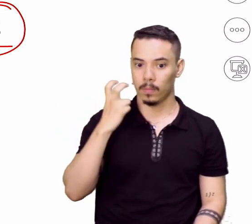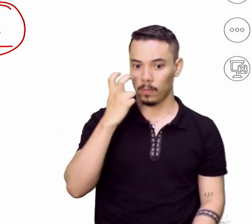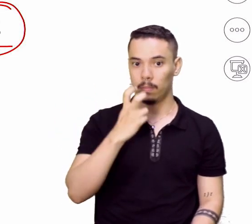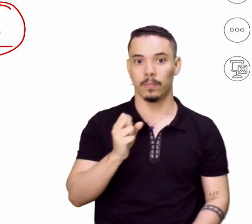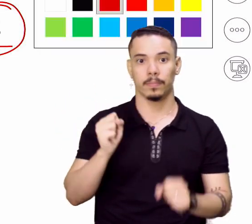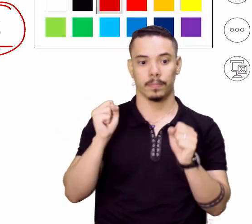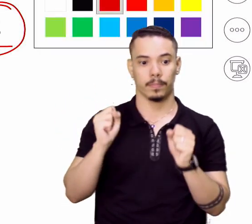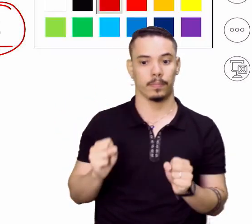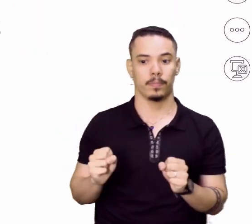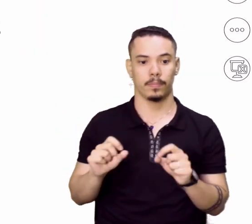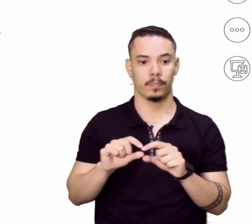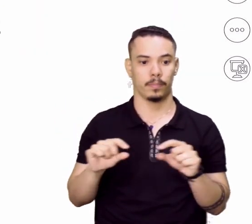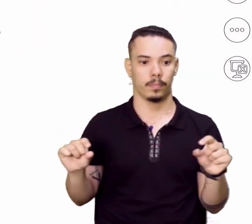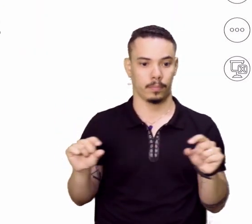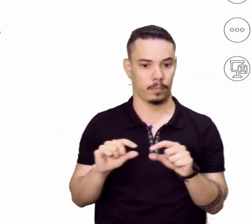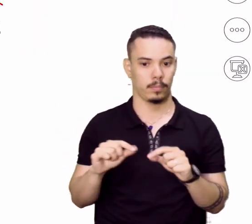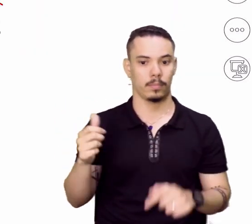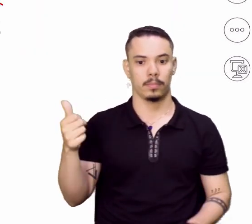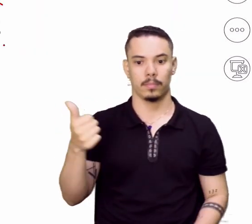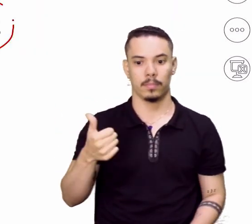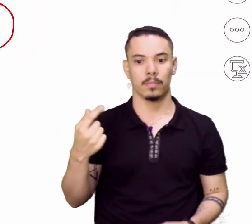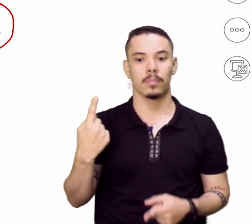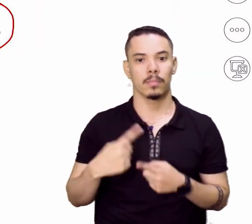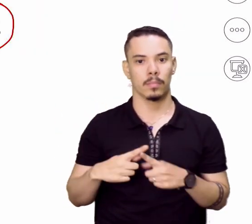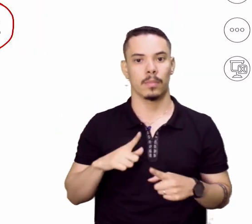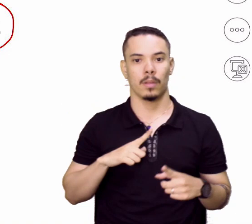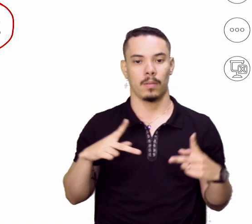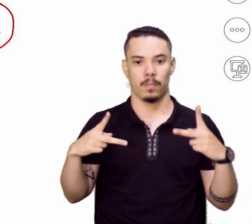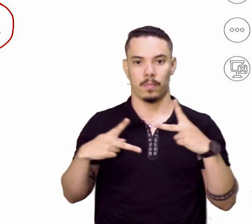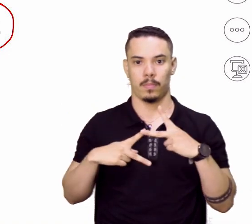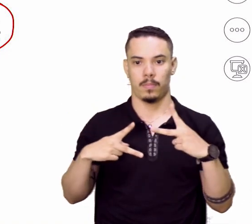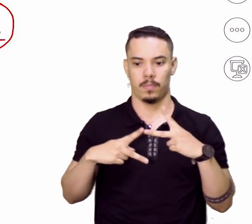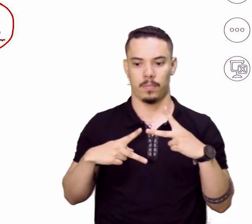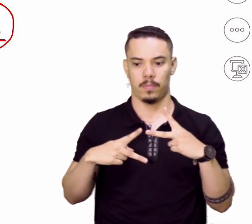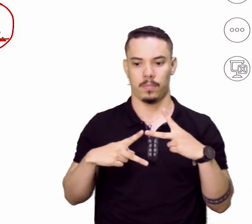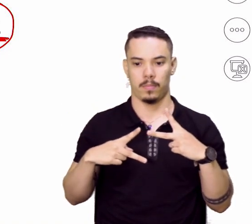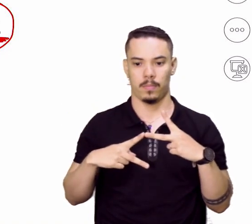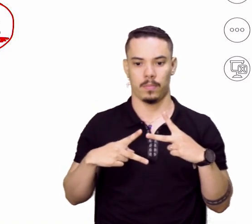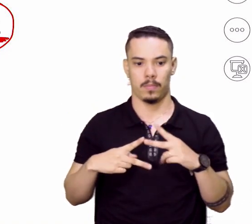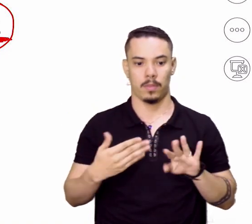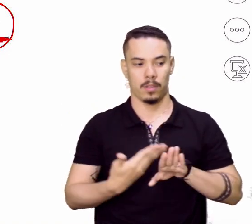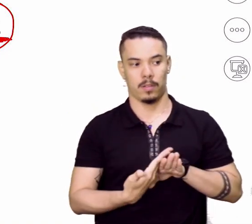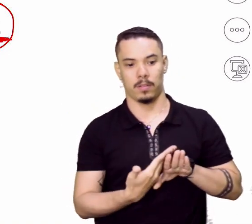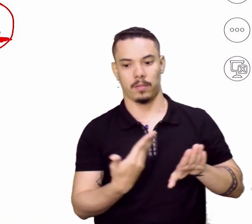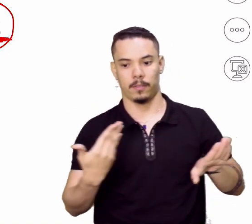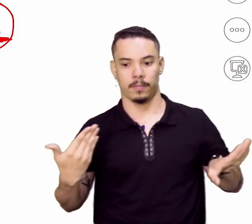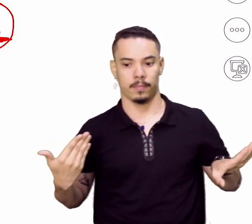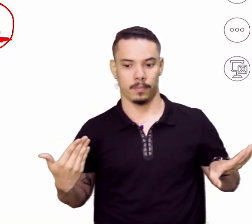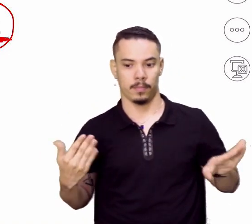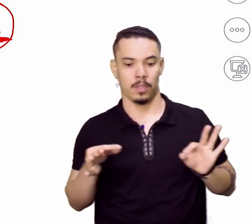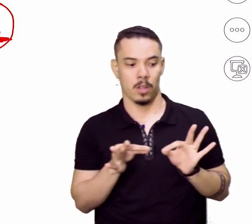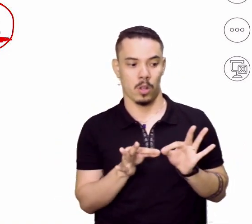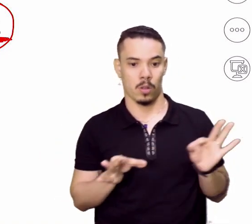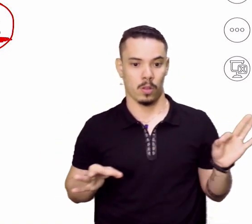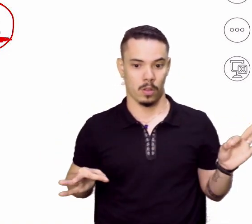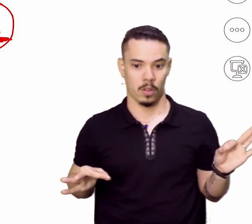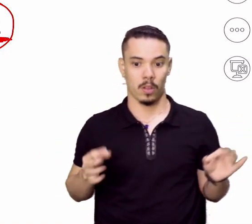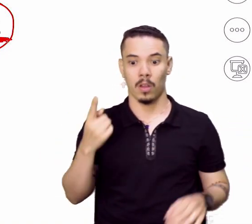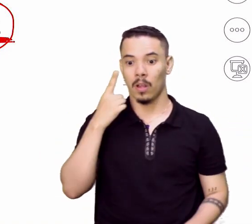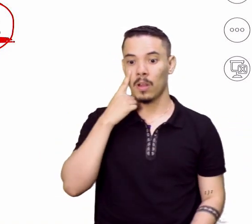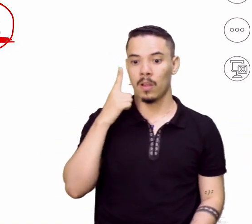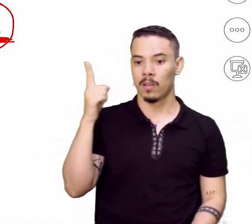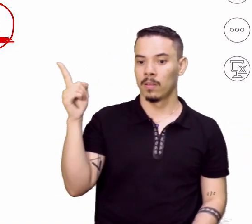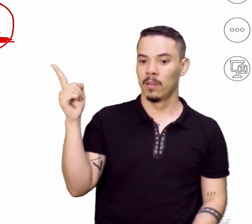usado nesta primeira frase porque você tem a preposição distante. Olha o lugar da preposição, ela